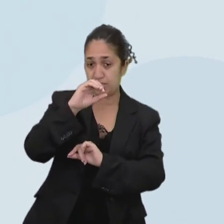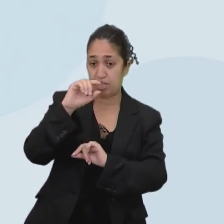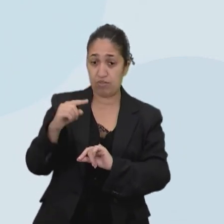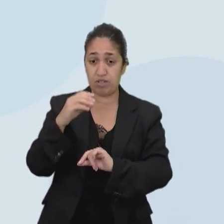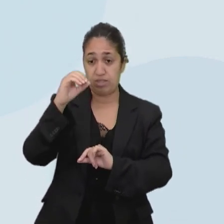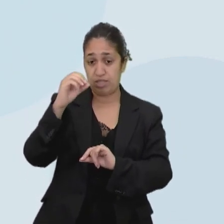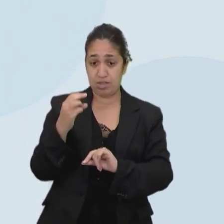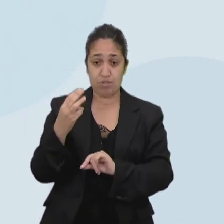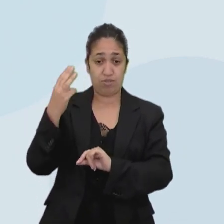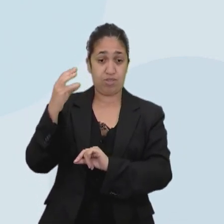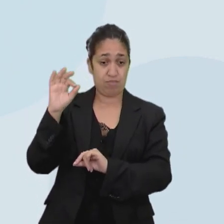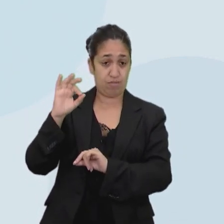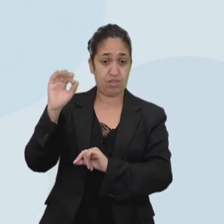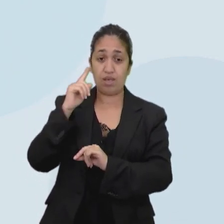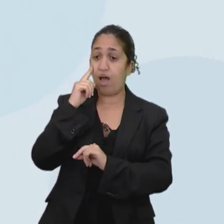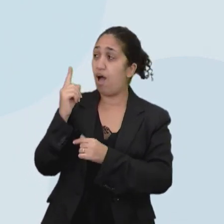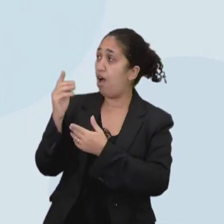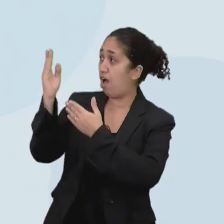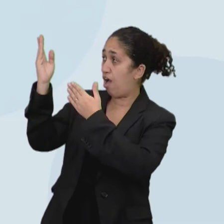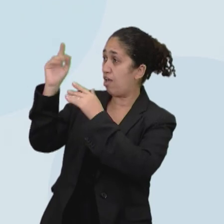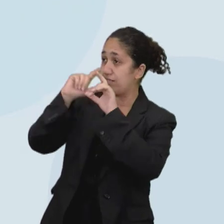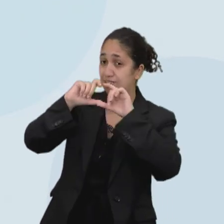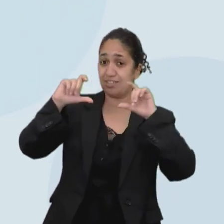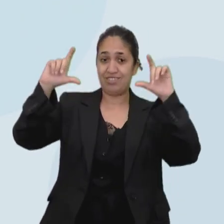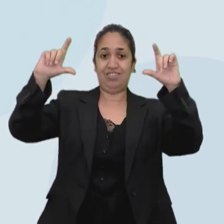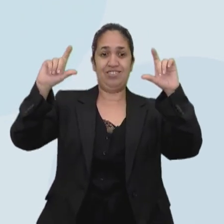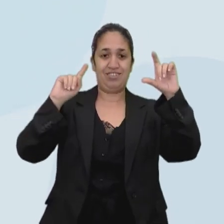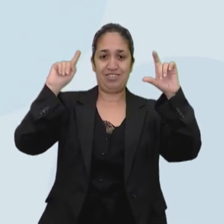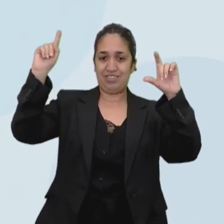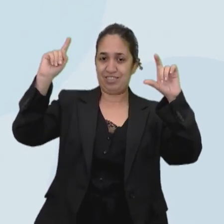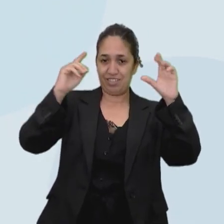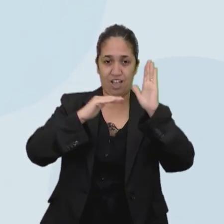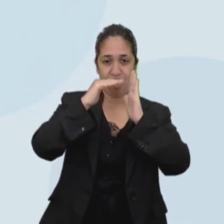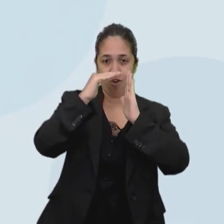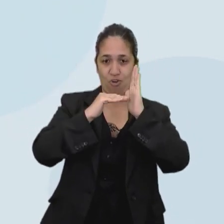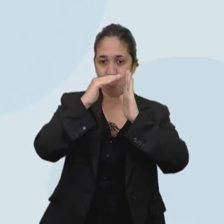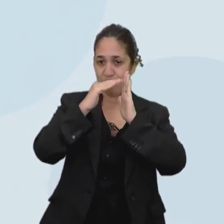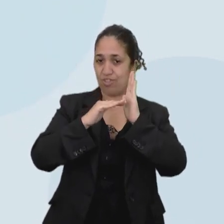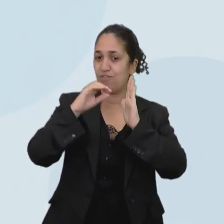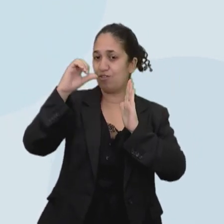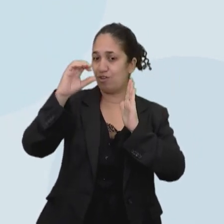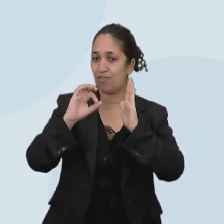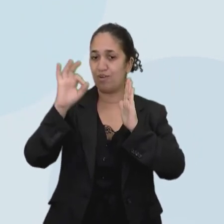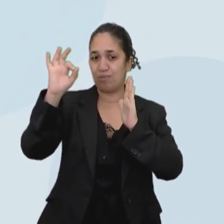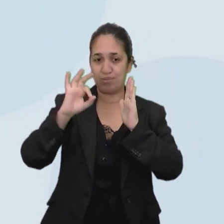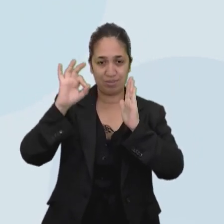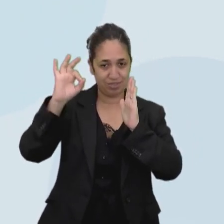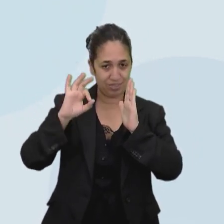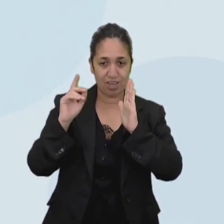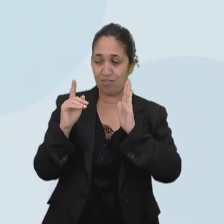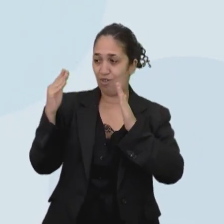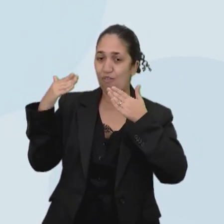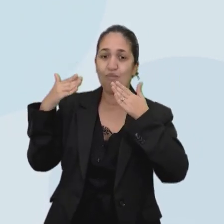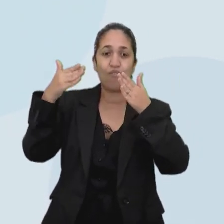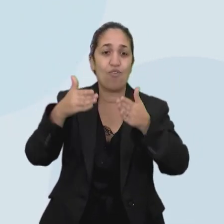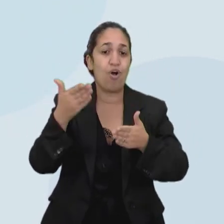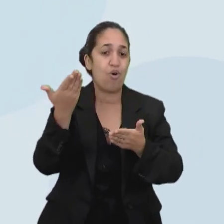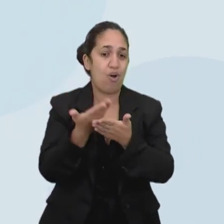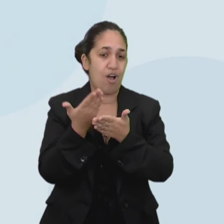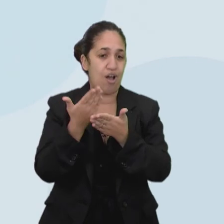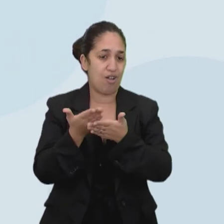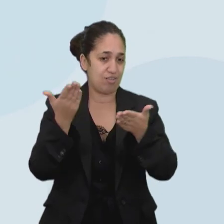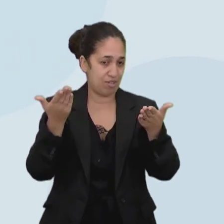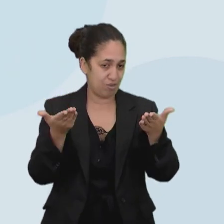aí para vocês o nível de confiança e o valor padronizado, foram focos aí da nossa aula de